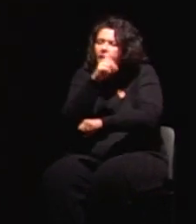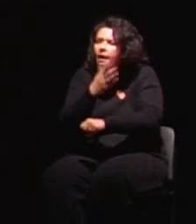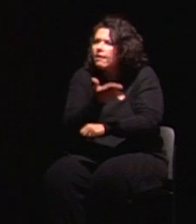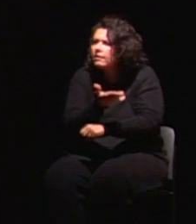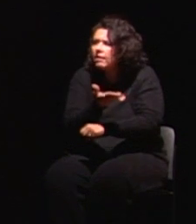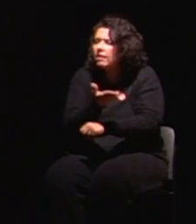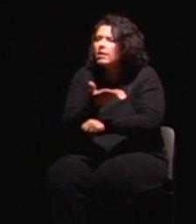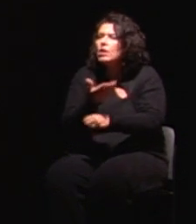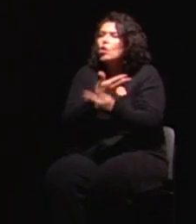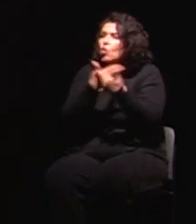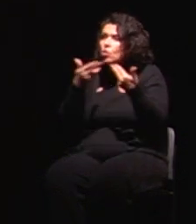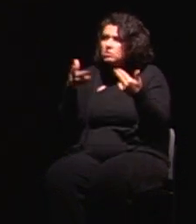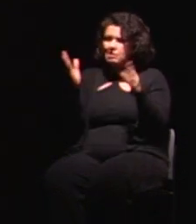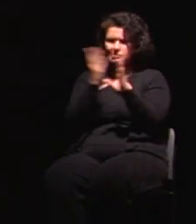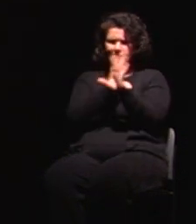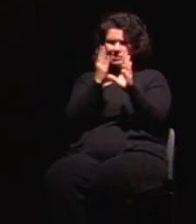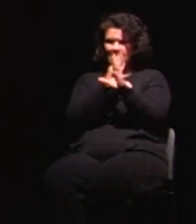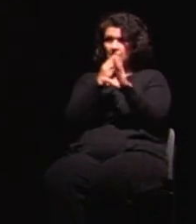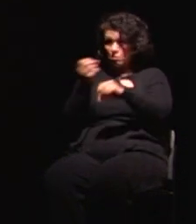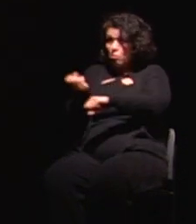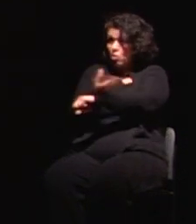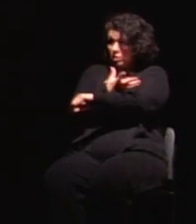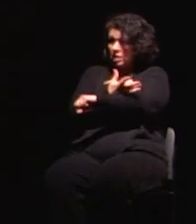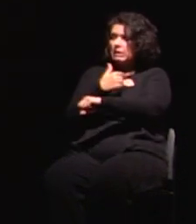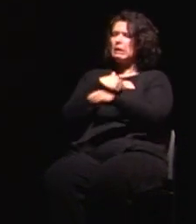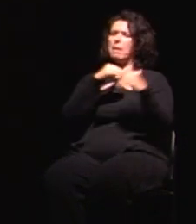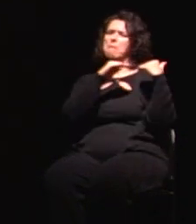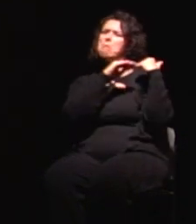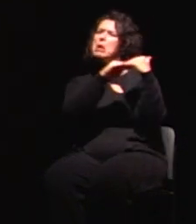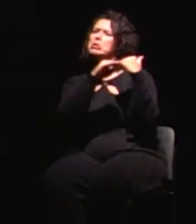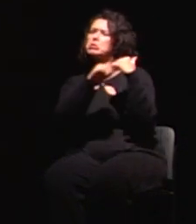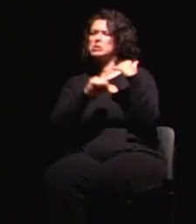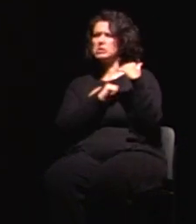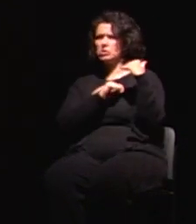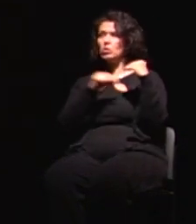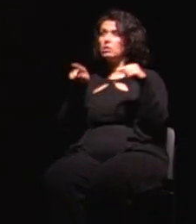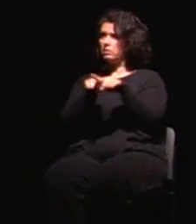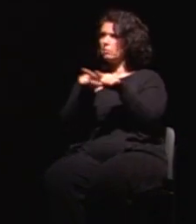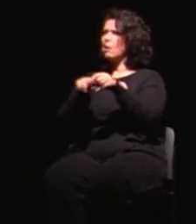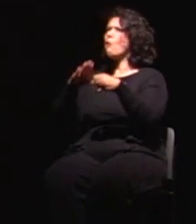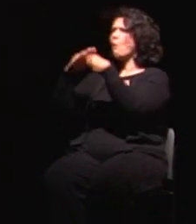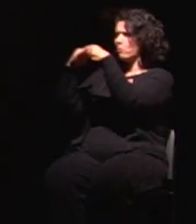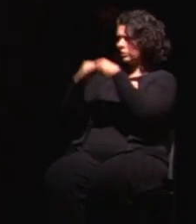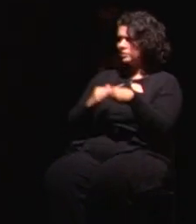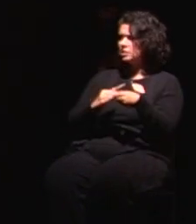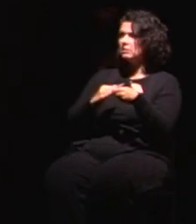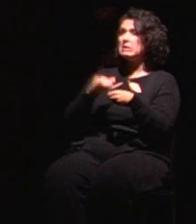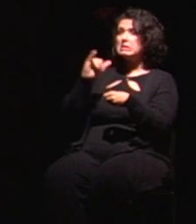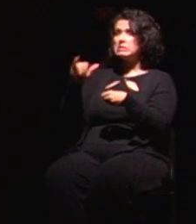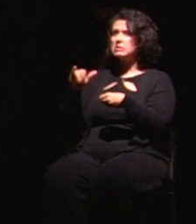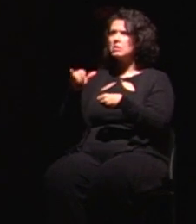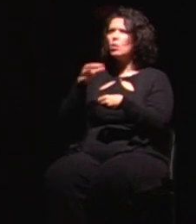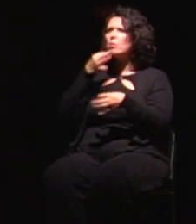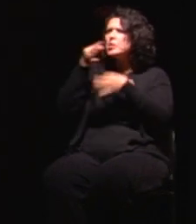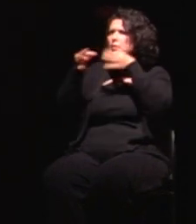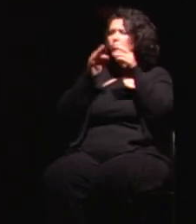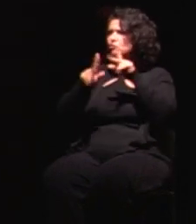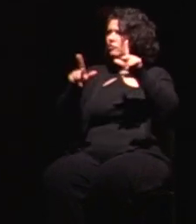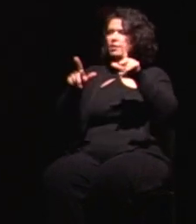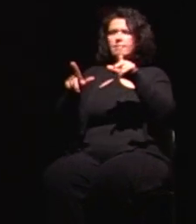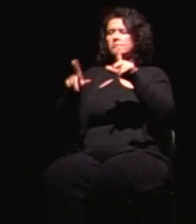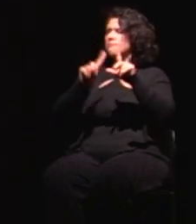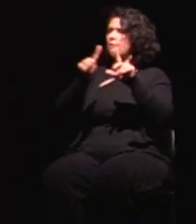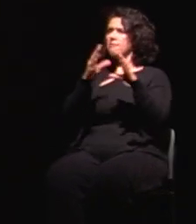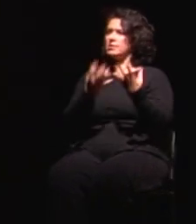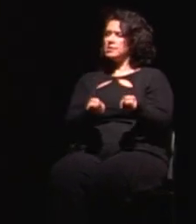essa cidade moderna, que, no fundo, é padronizadora, é opressiva, não comporta diferenças, onde ela